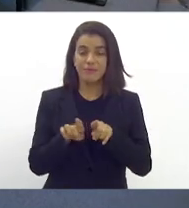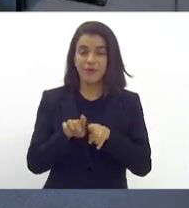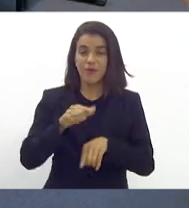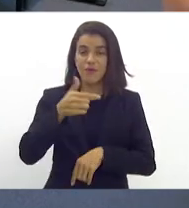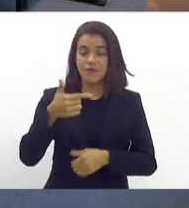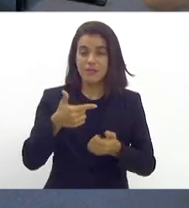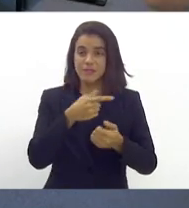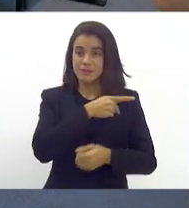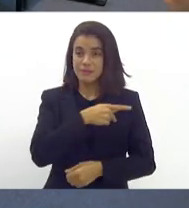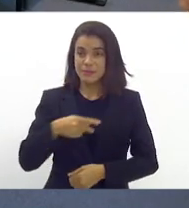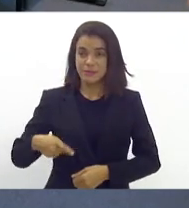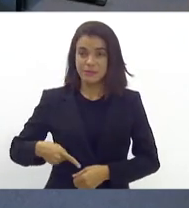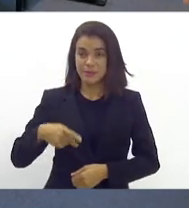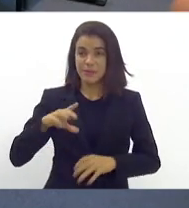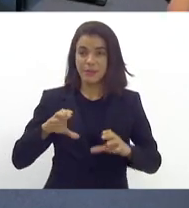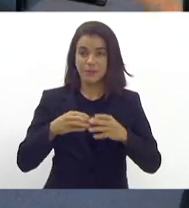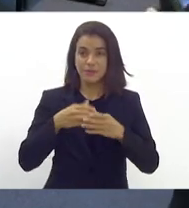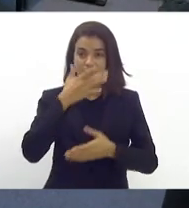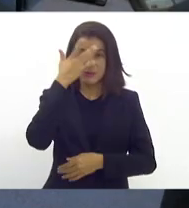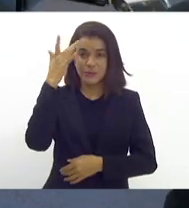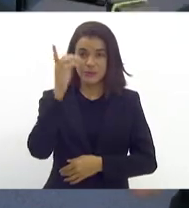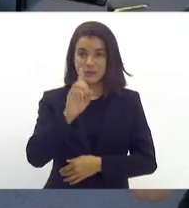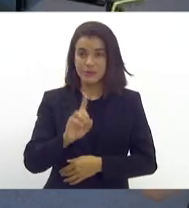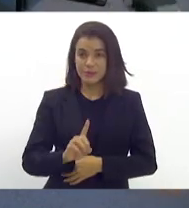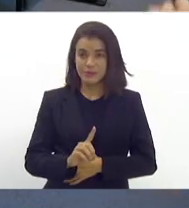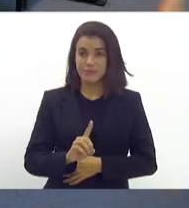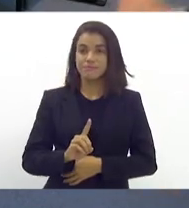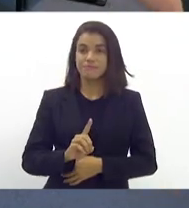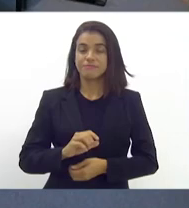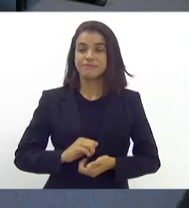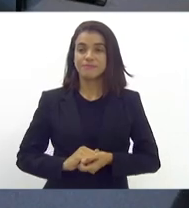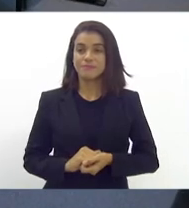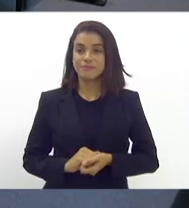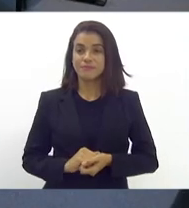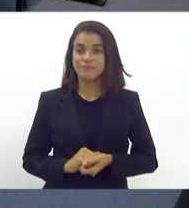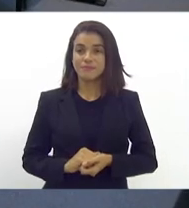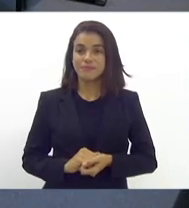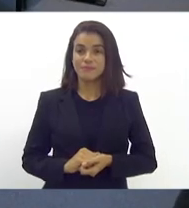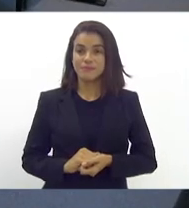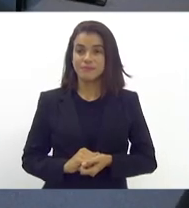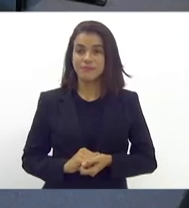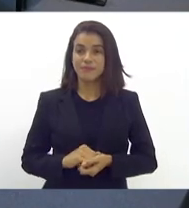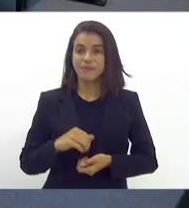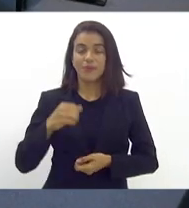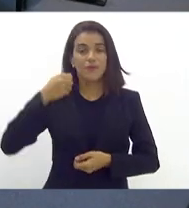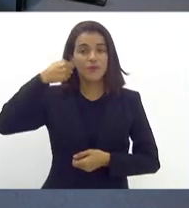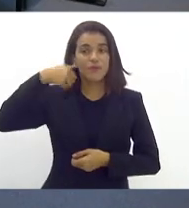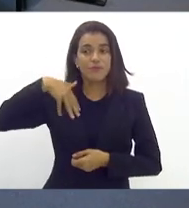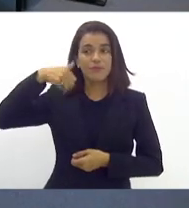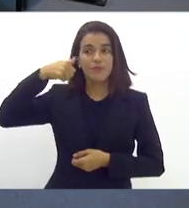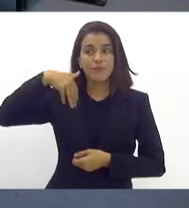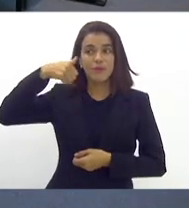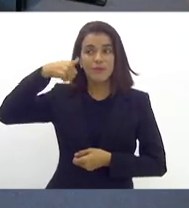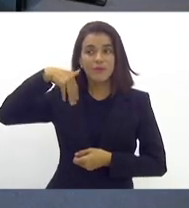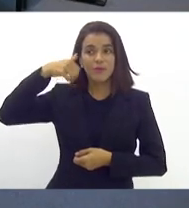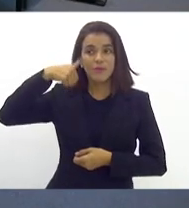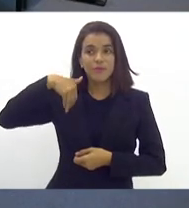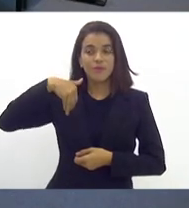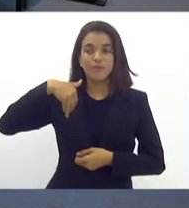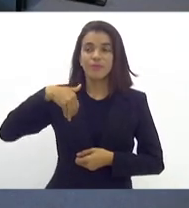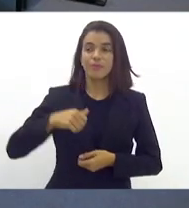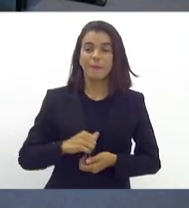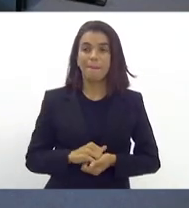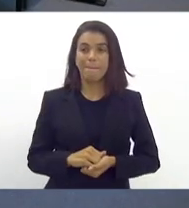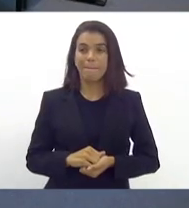da Comissão da pessoa com deficiência Deputado Júlio Rocha vou me autodescrever sou